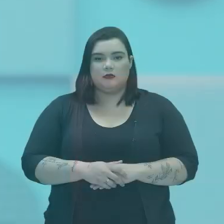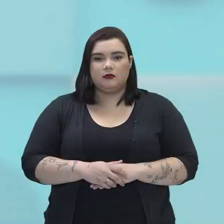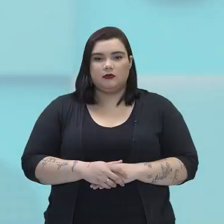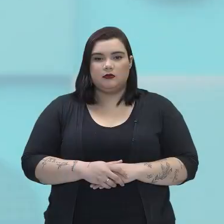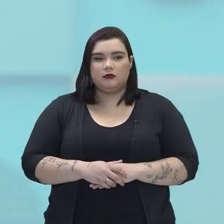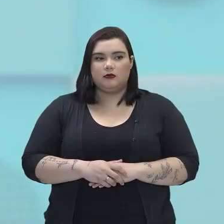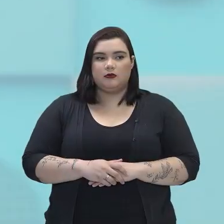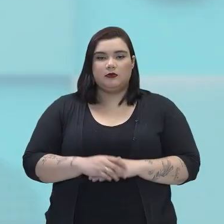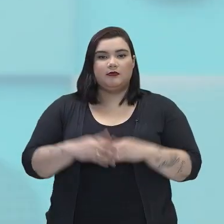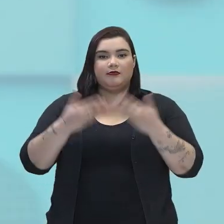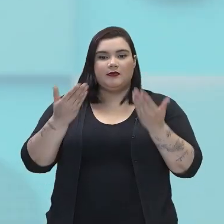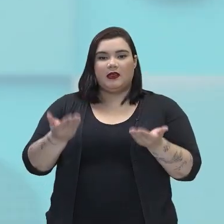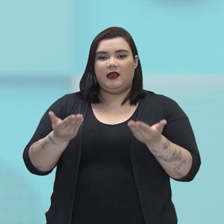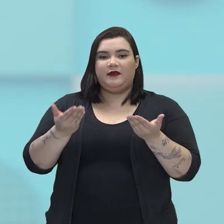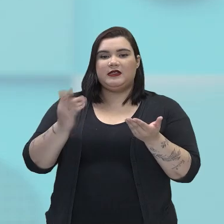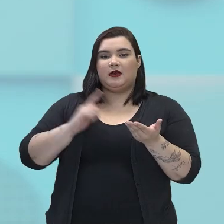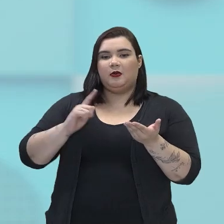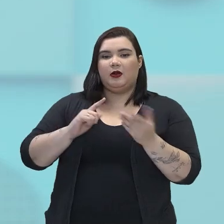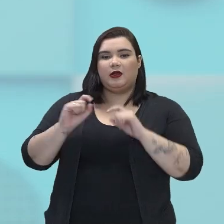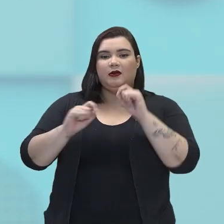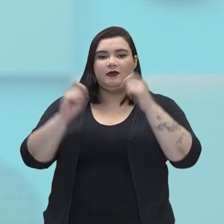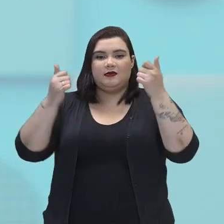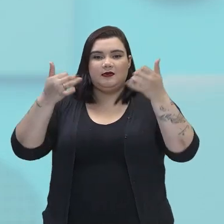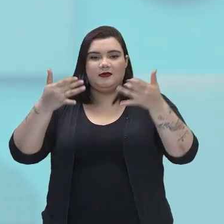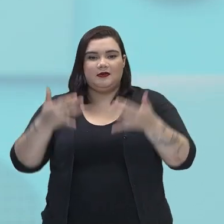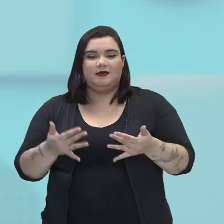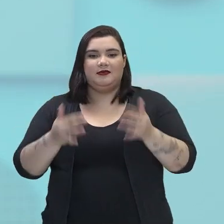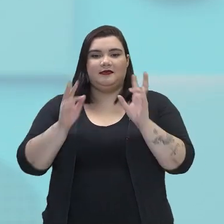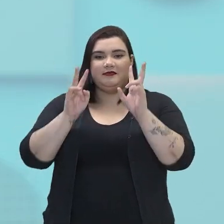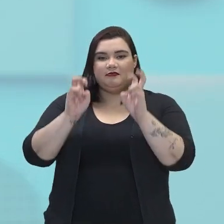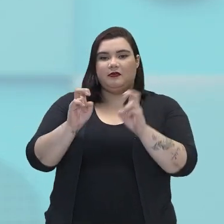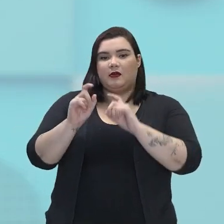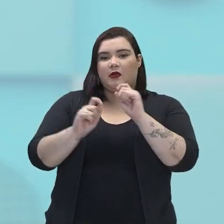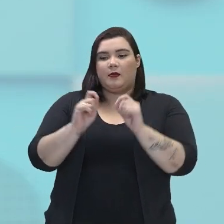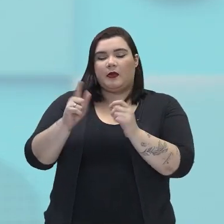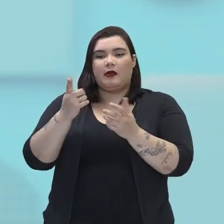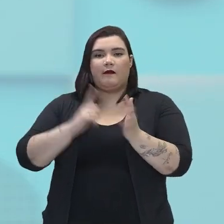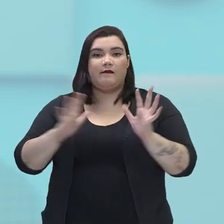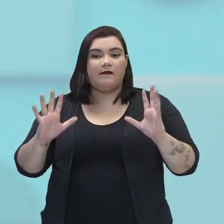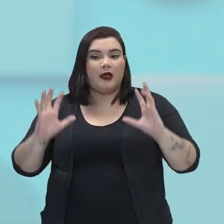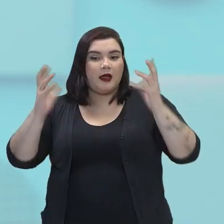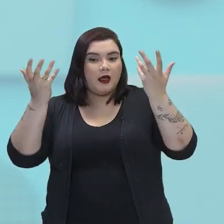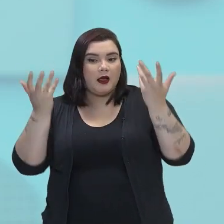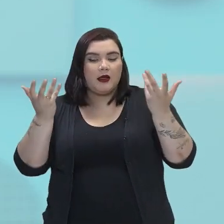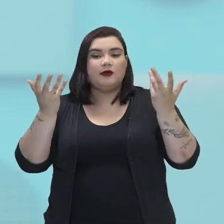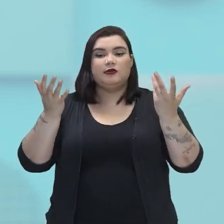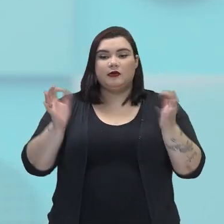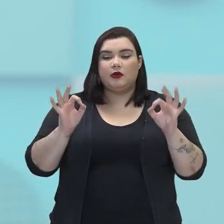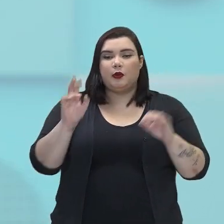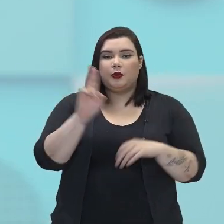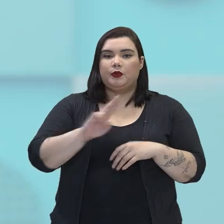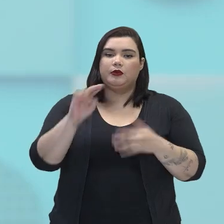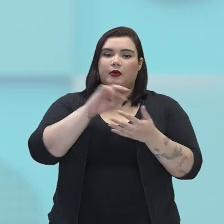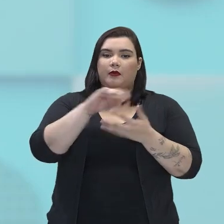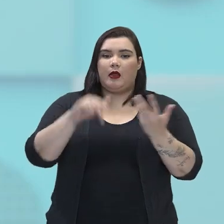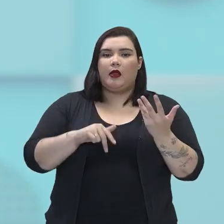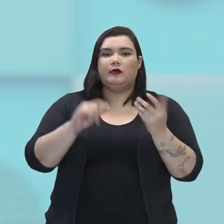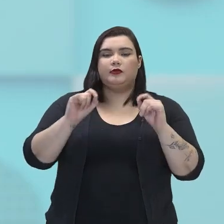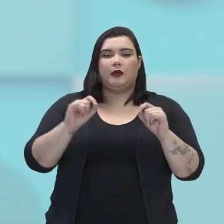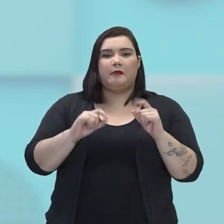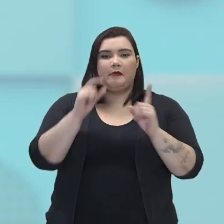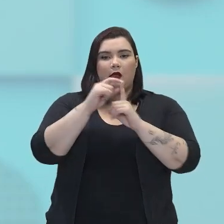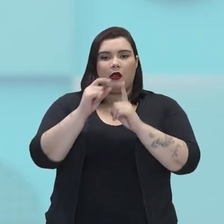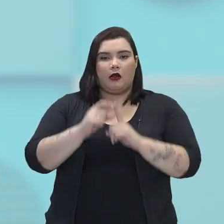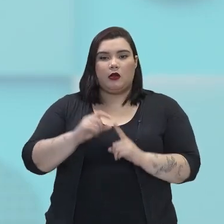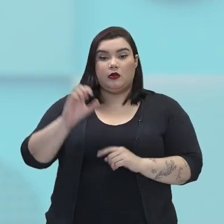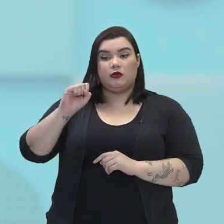Então, as amigas estavam falando aí sobre uma festa, sobre snacks, e elas usaram várias vezes a palavra some